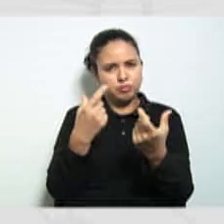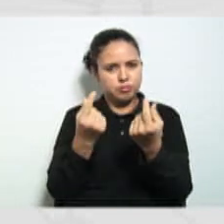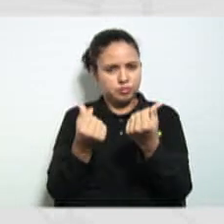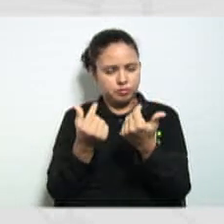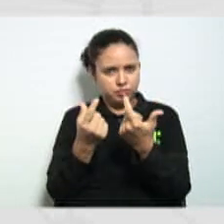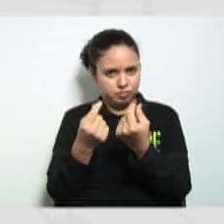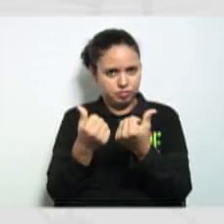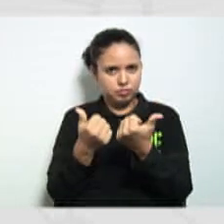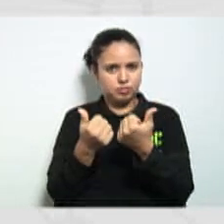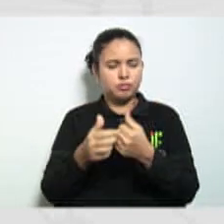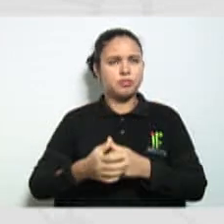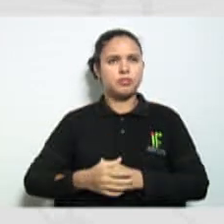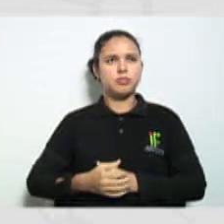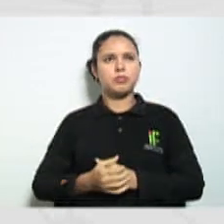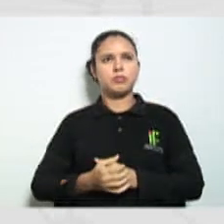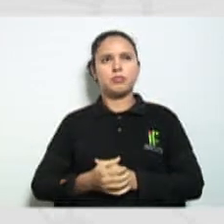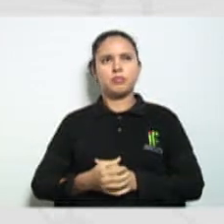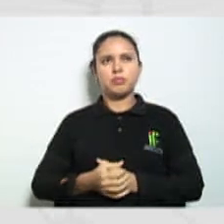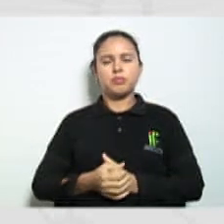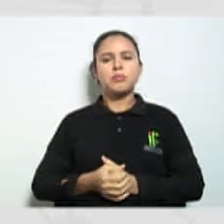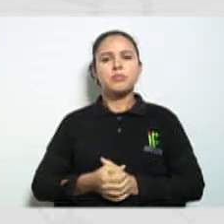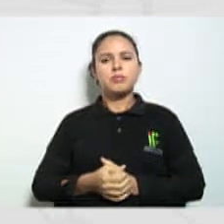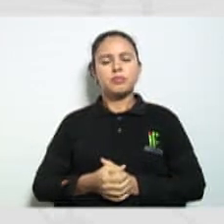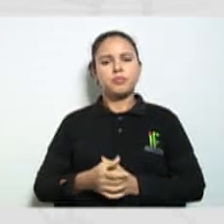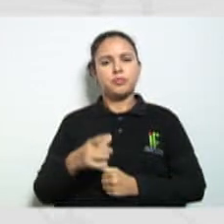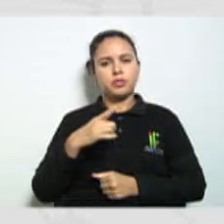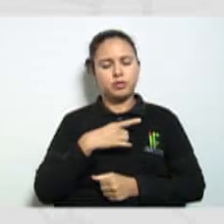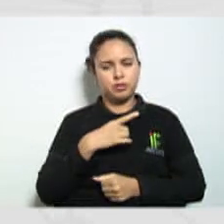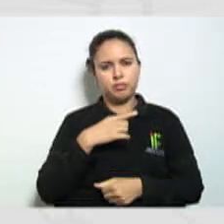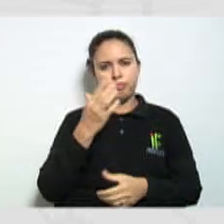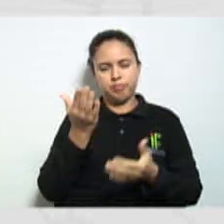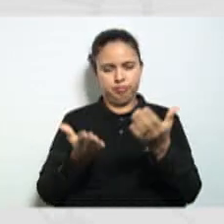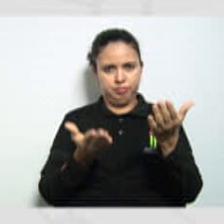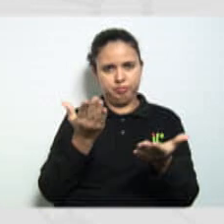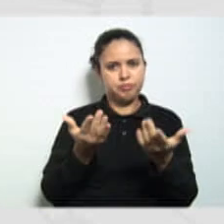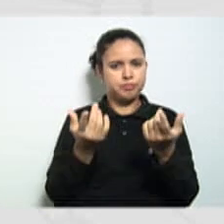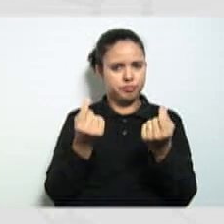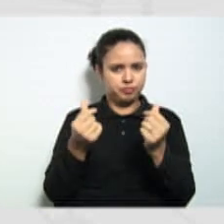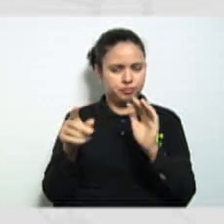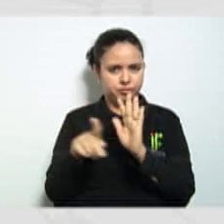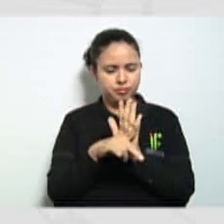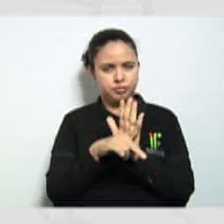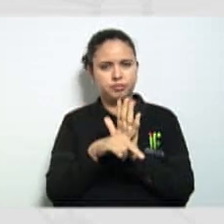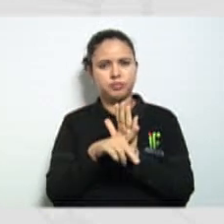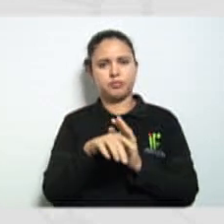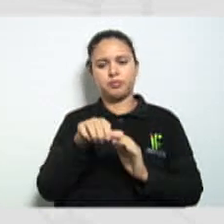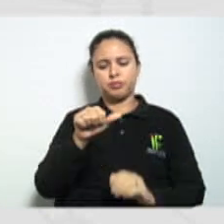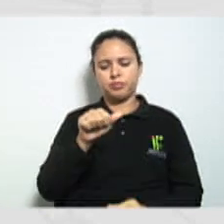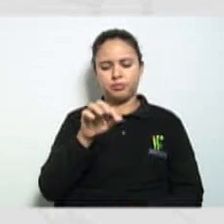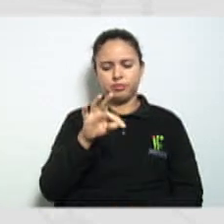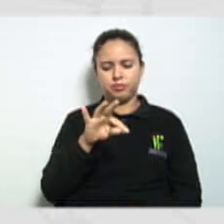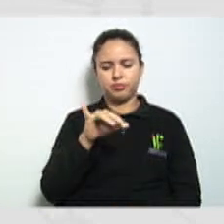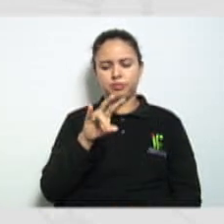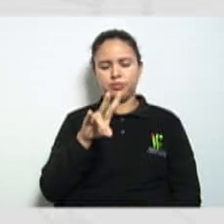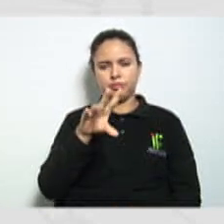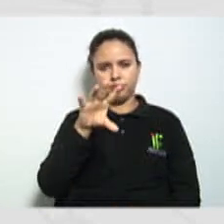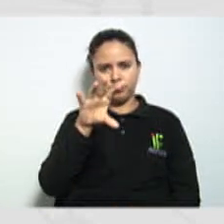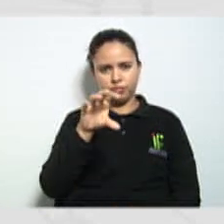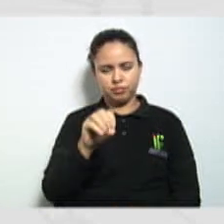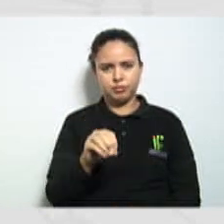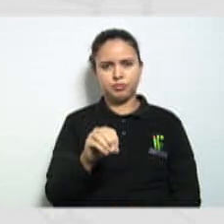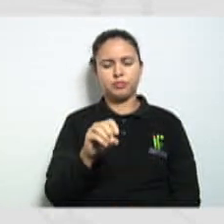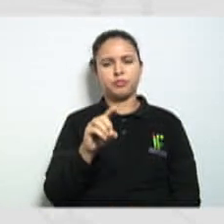Vejamos. Ok. Então, nós temos no balanço patrimonial o ativo. O ativo é formado pelas contas